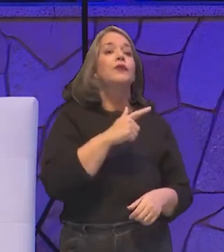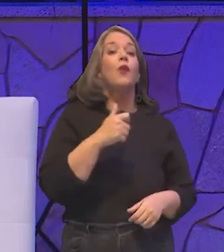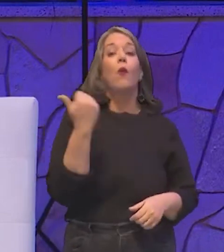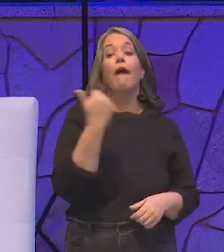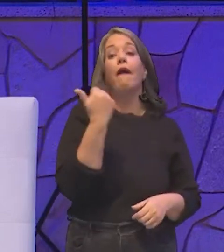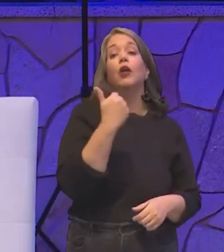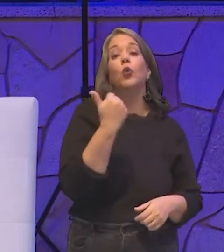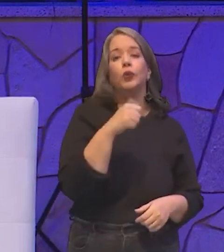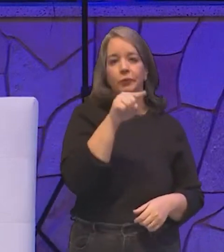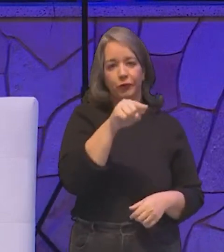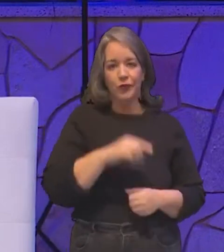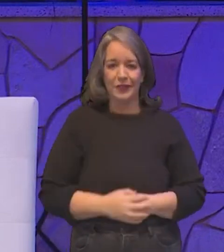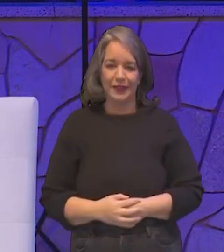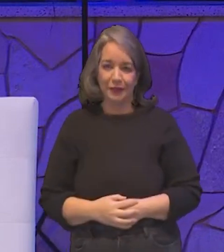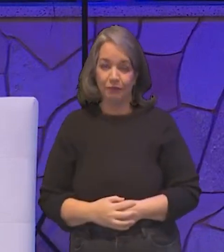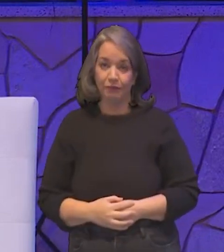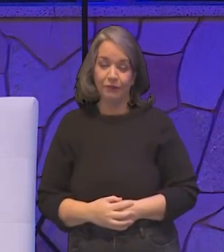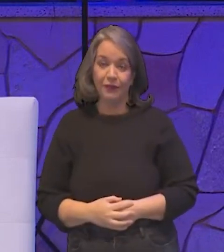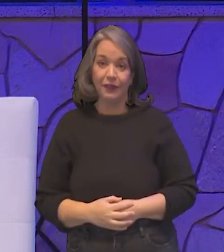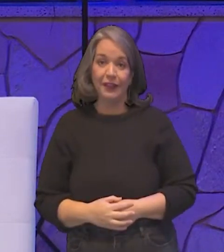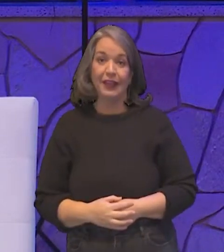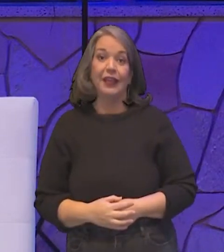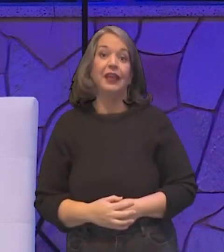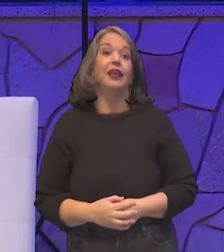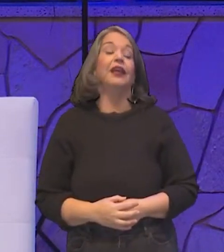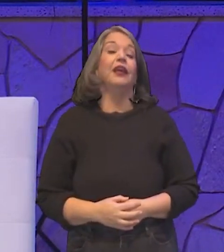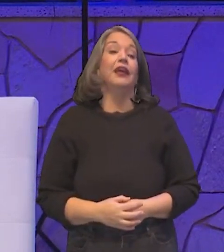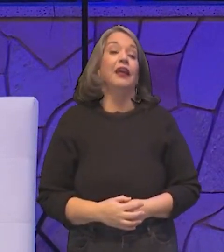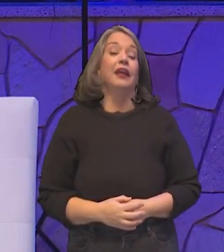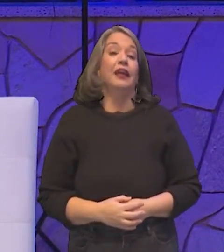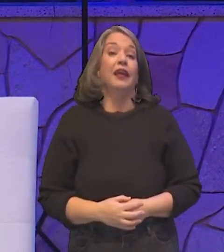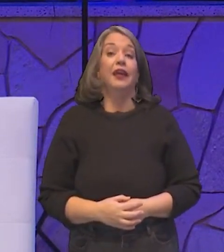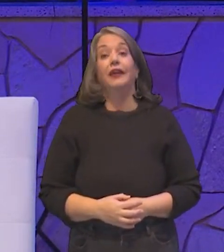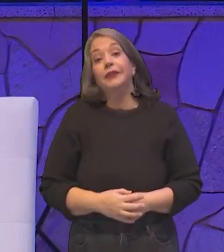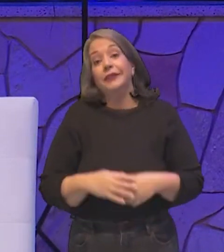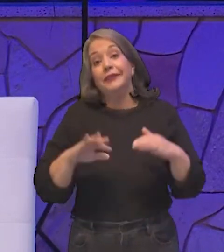problema. E naquele dia, irmãos, eu fui amado.